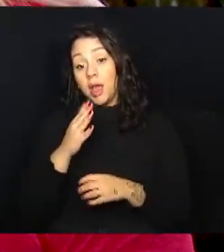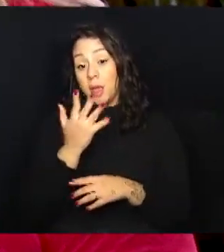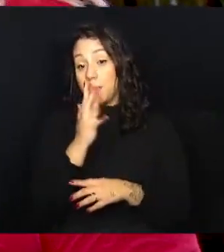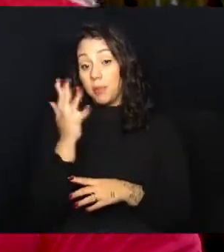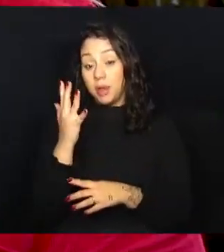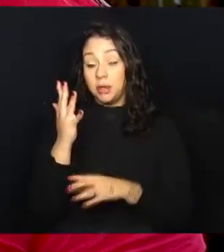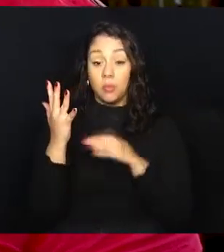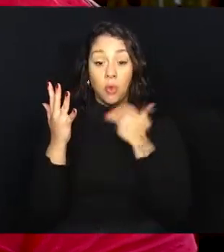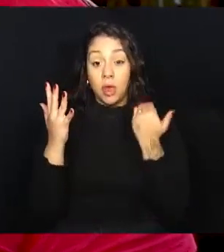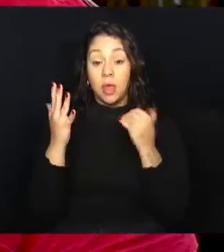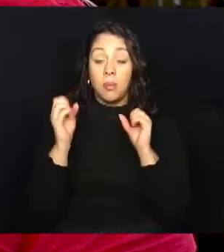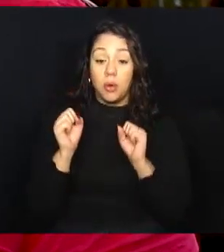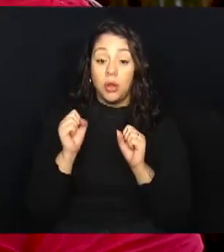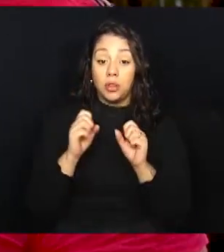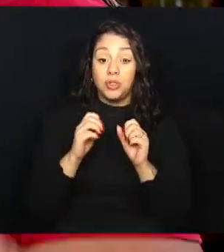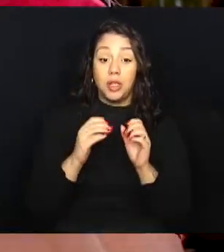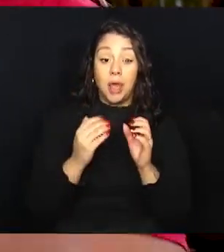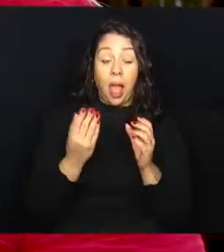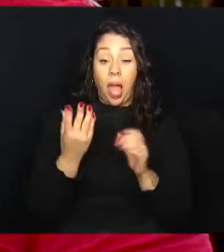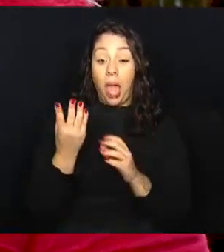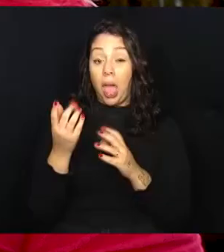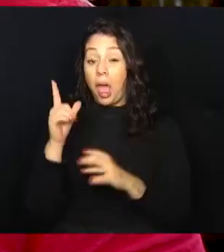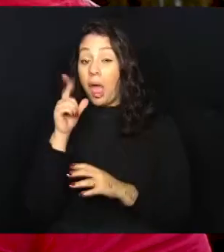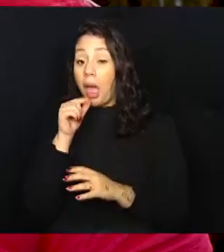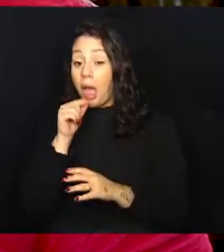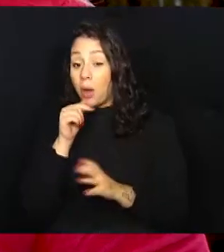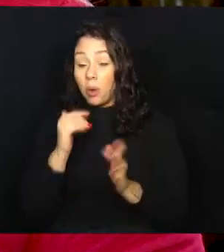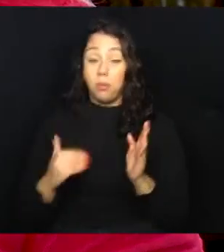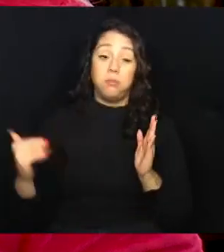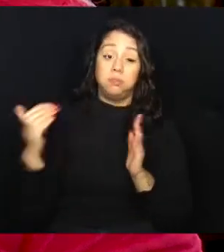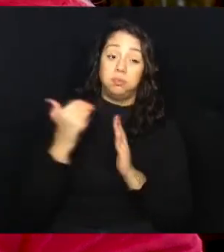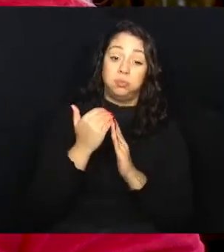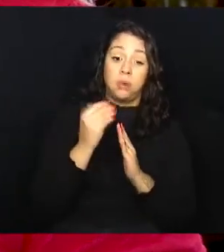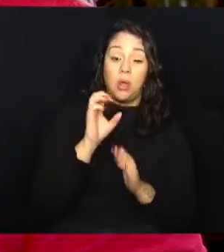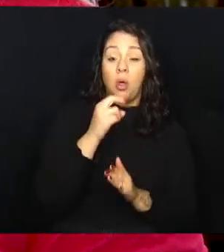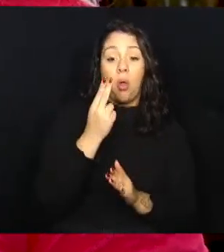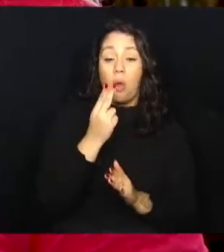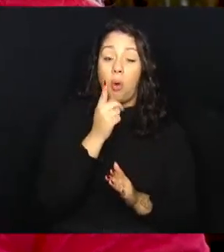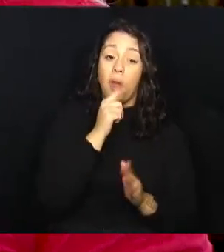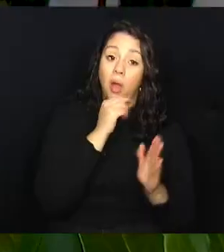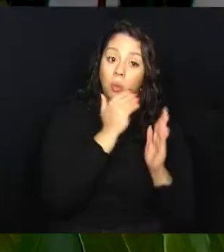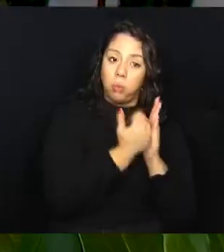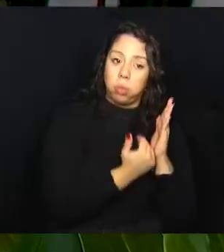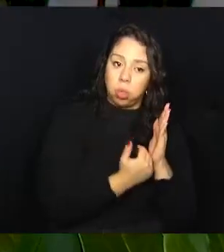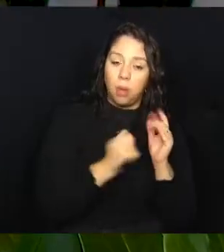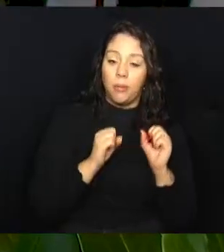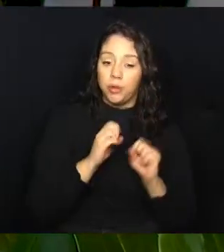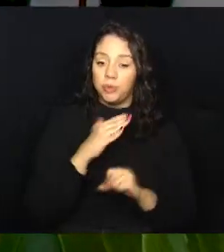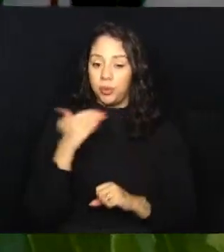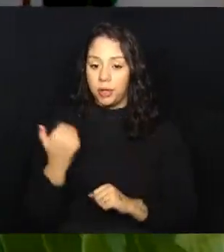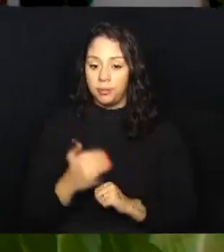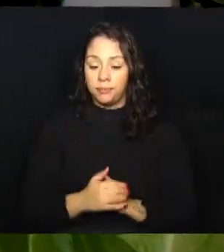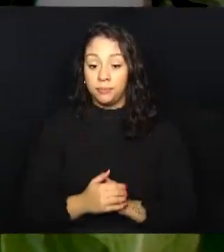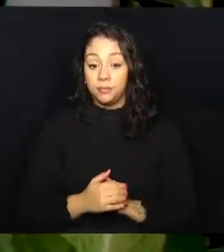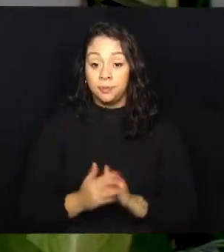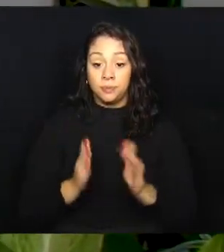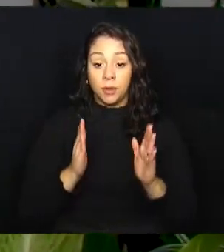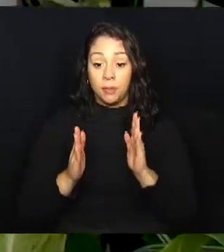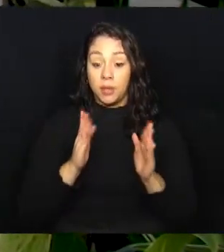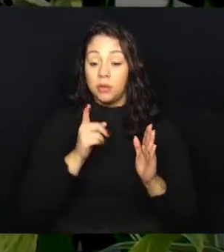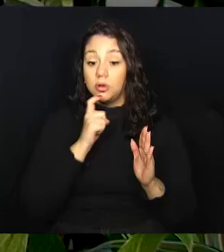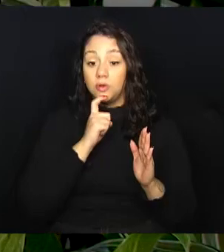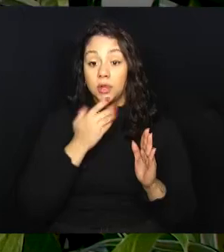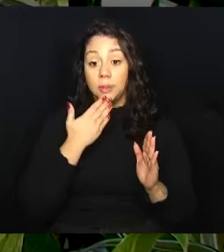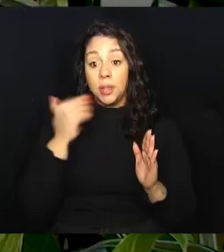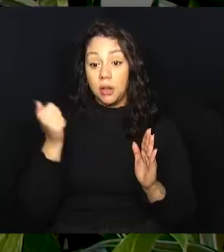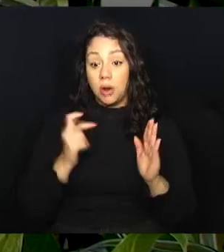de falta e de excesso de água. É o bom senso, lidar com o bom senso da sua plantinha. O inverno é a melhor época